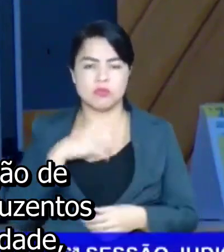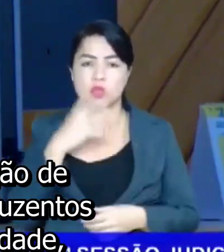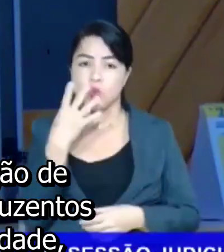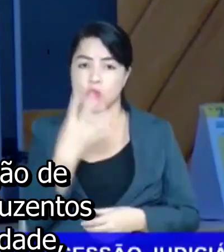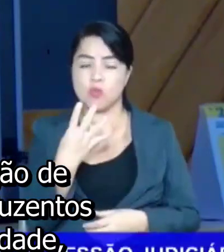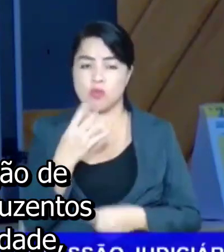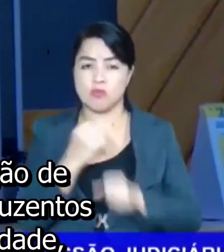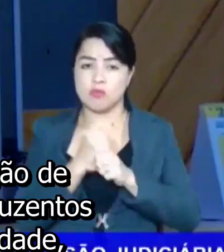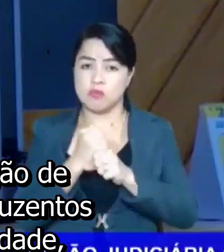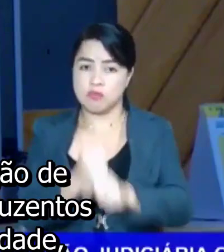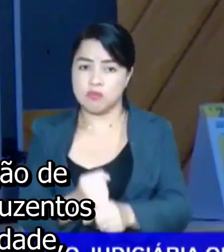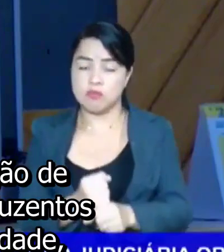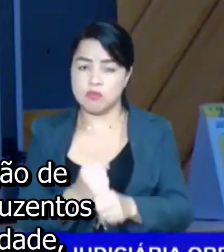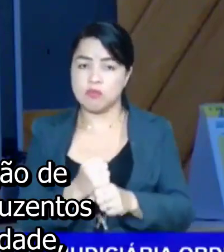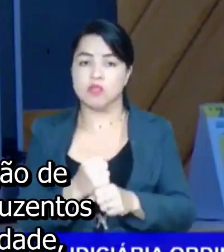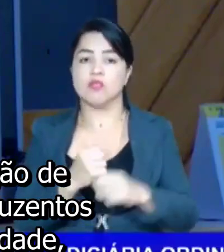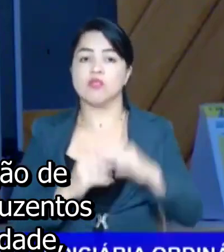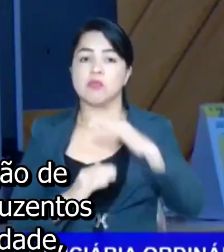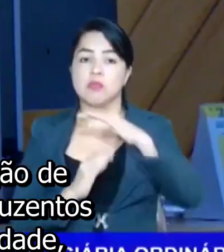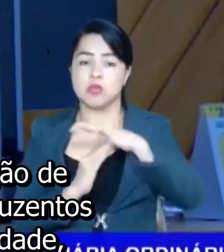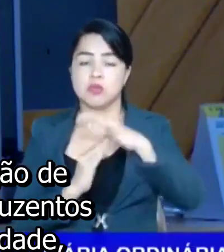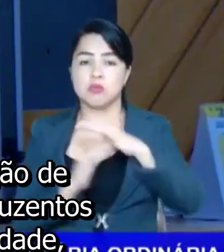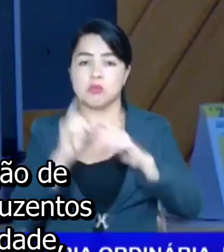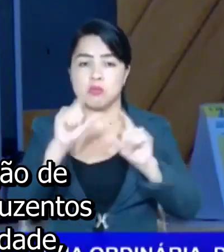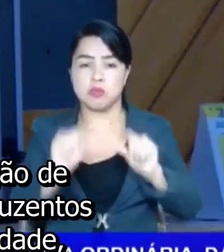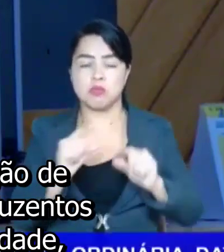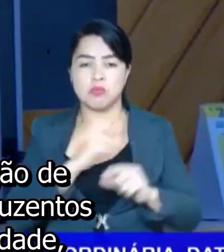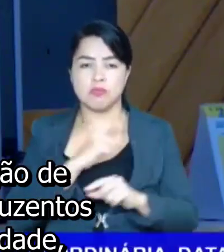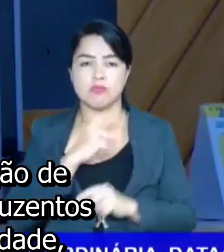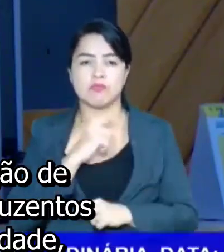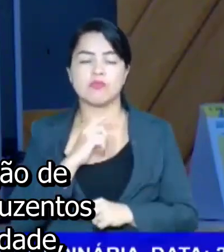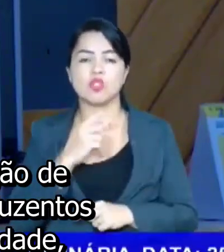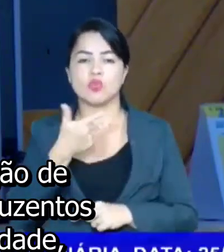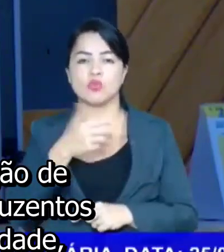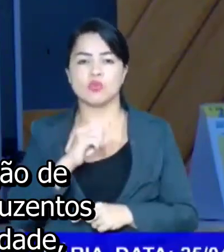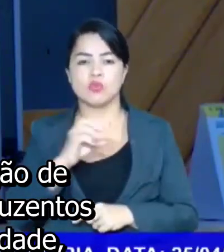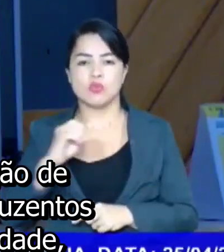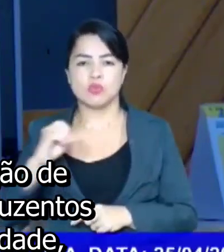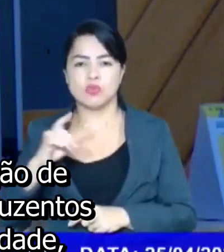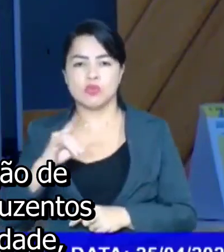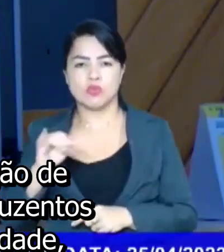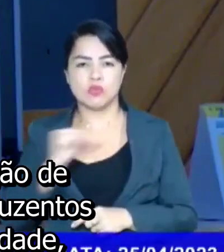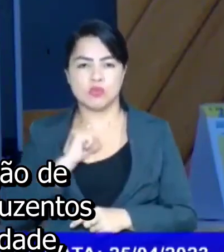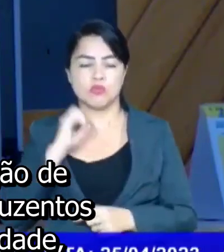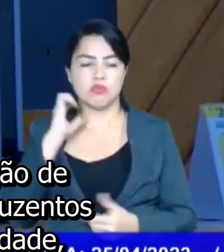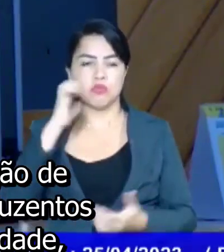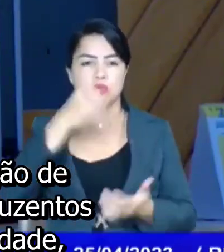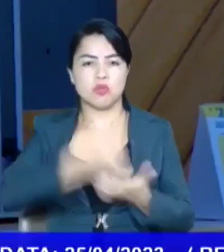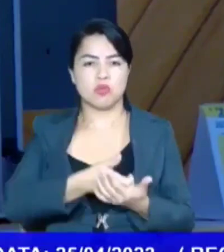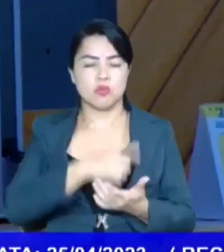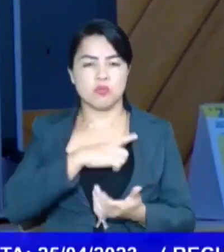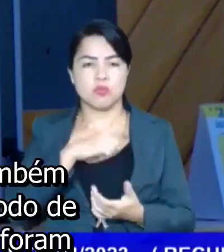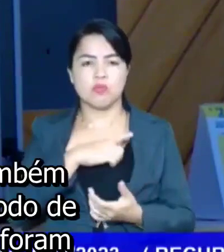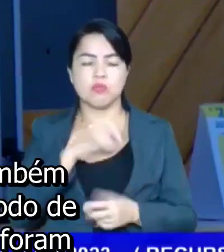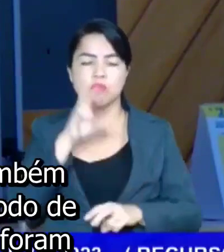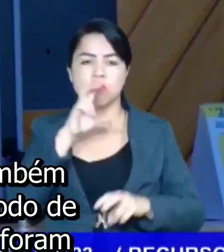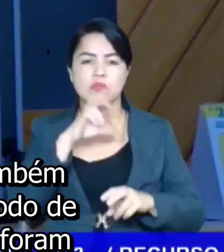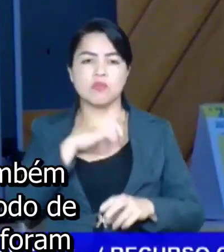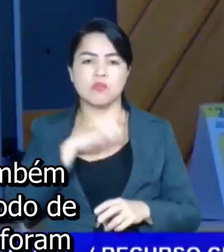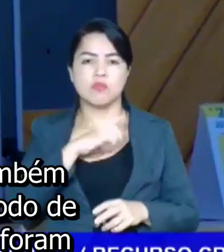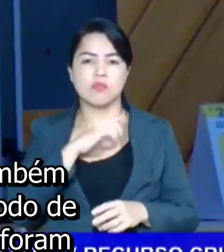é o mínimo legal, e 200 dias multa, substituindo a pena privativa de liberdade